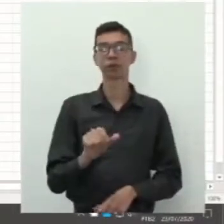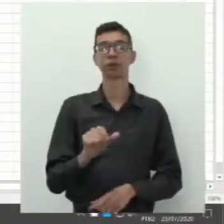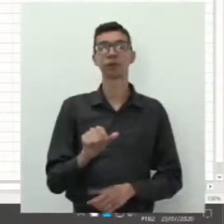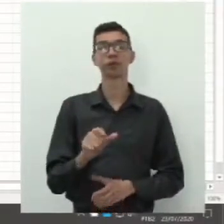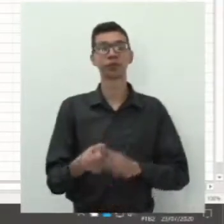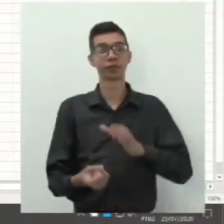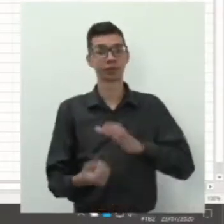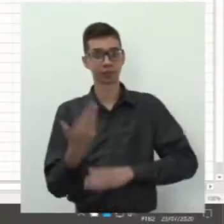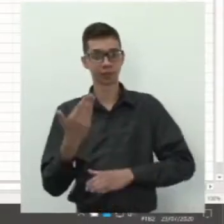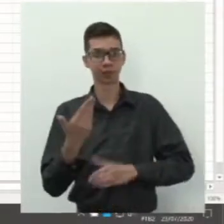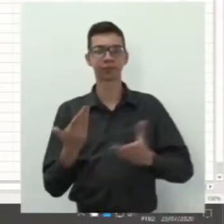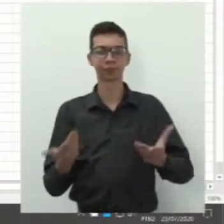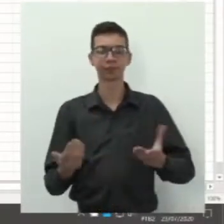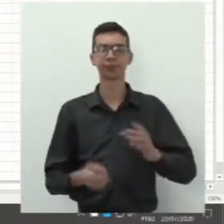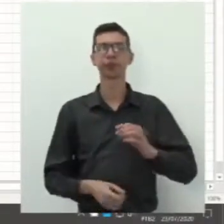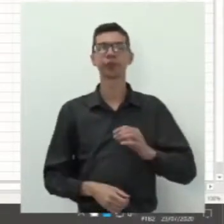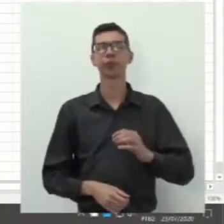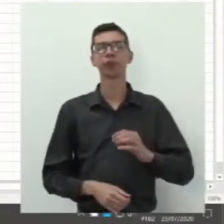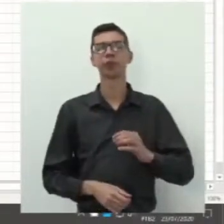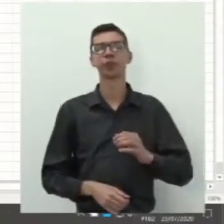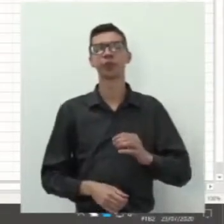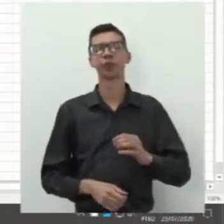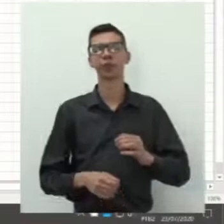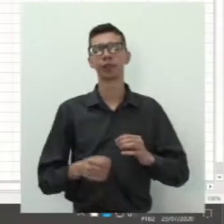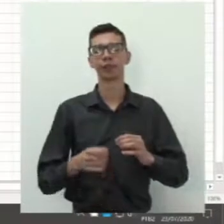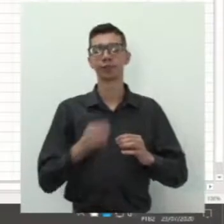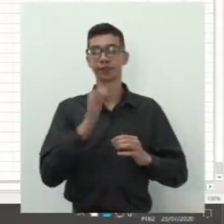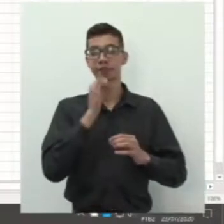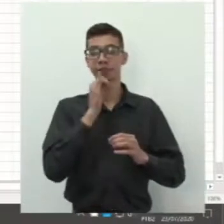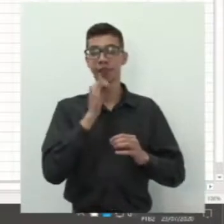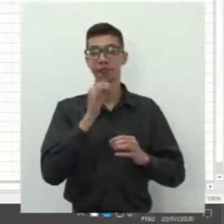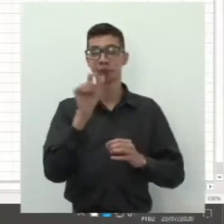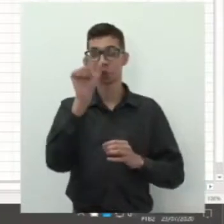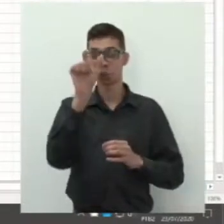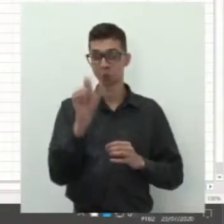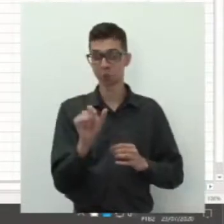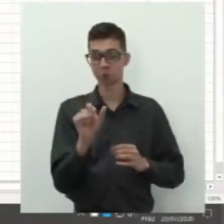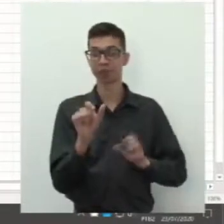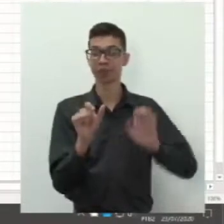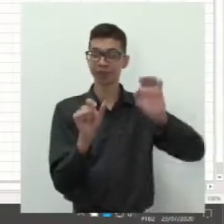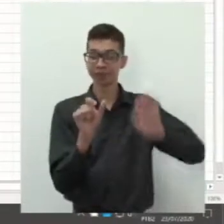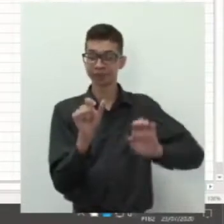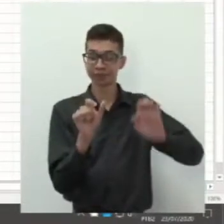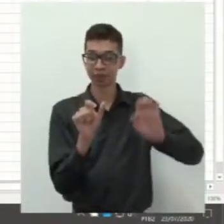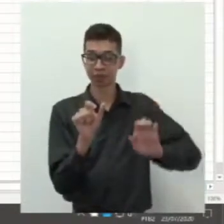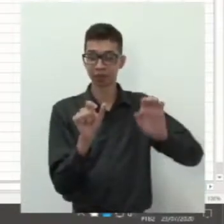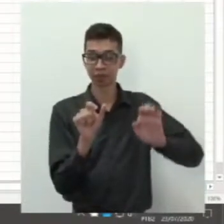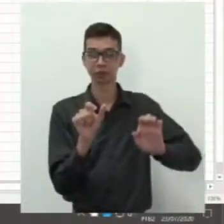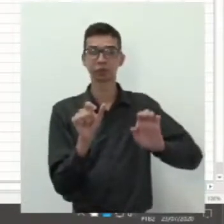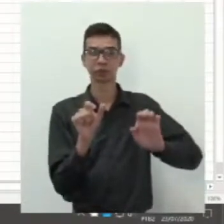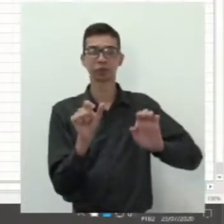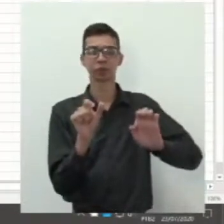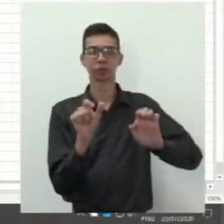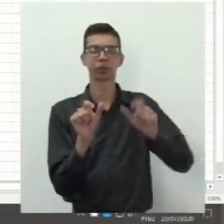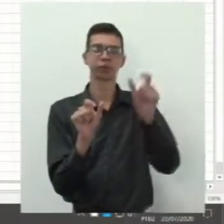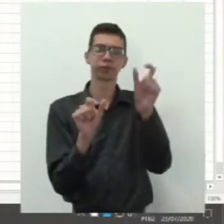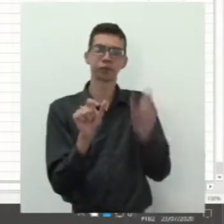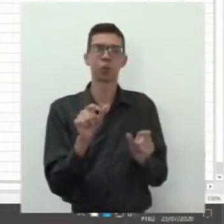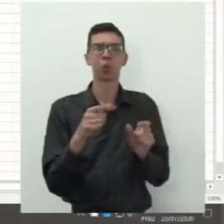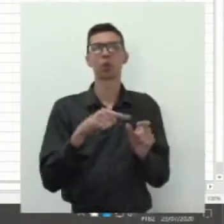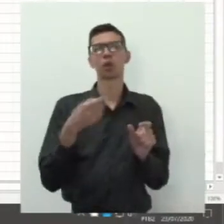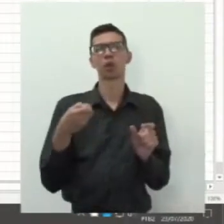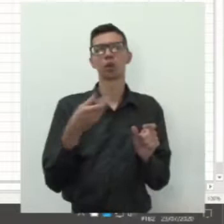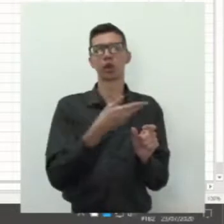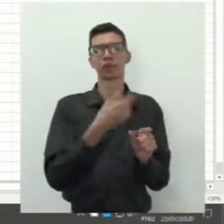do T3 aqui, ao lado da coluna onde eu cliquei, ao lado esquerdo, tá? Consigo fazer isso com linha também. Putz, preciso inserir